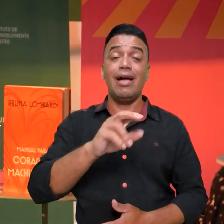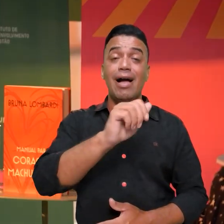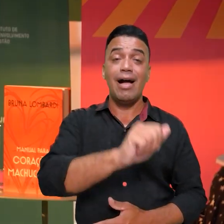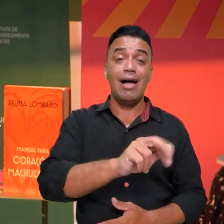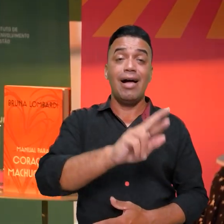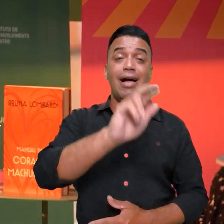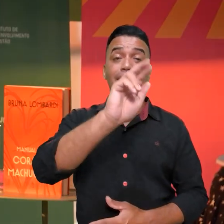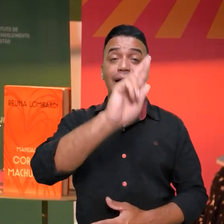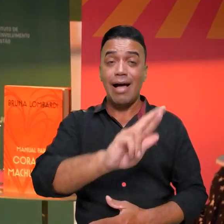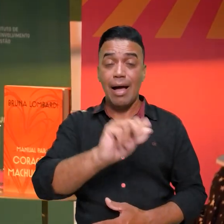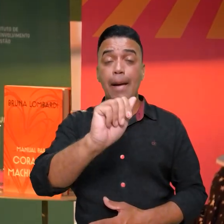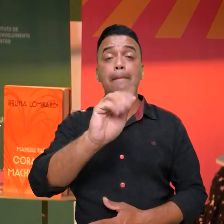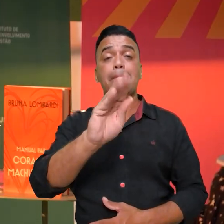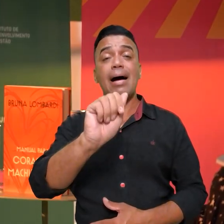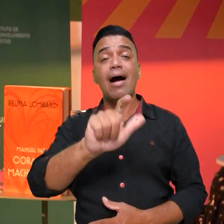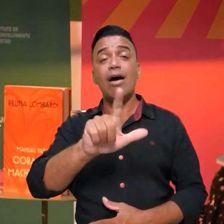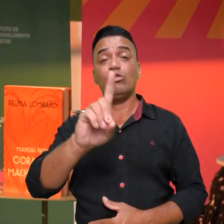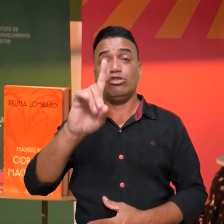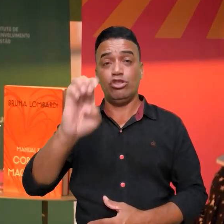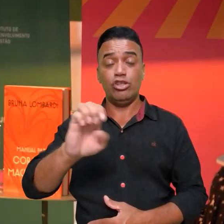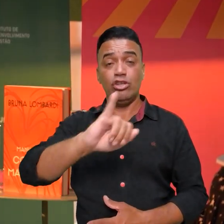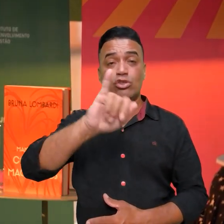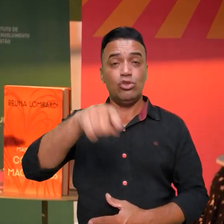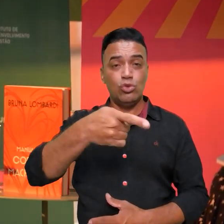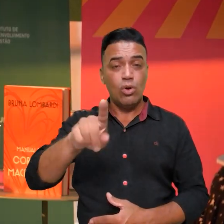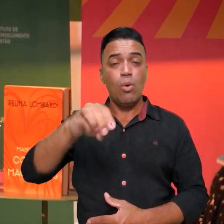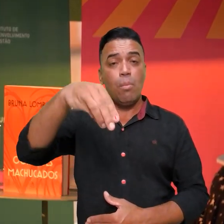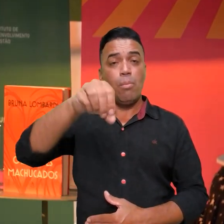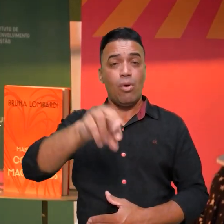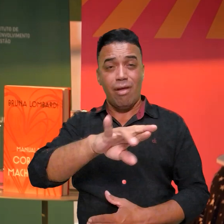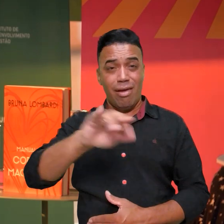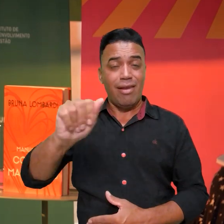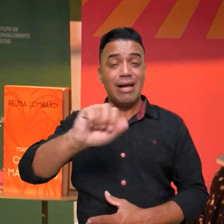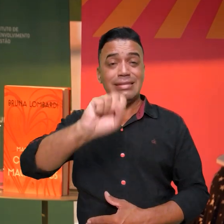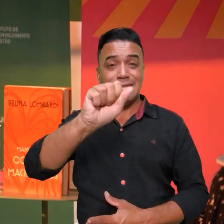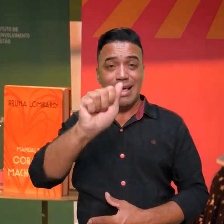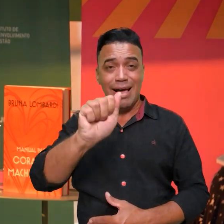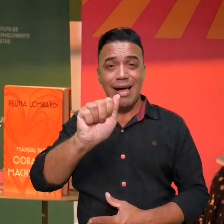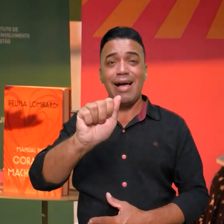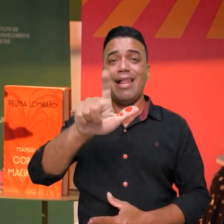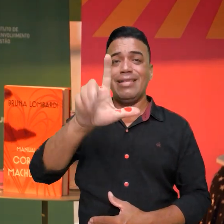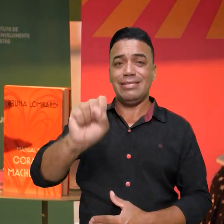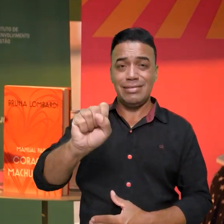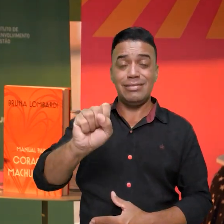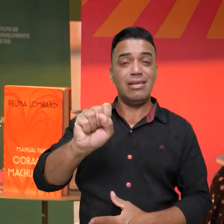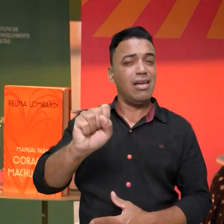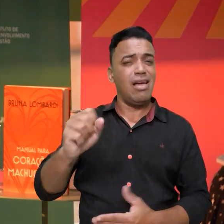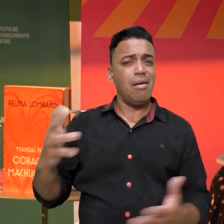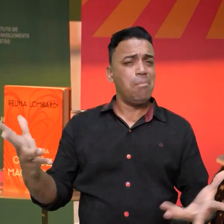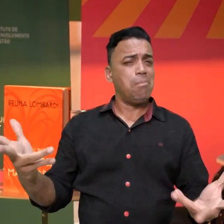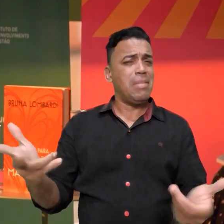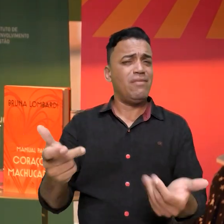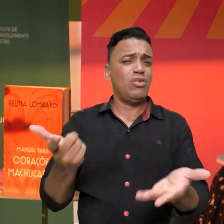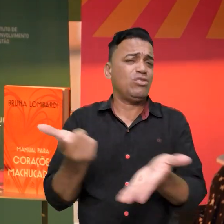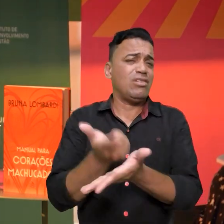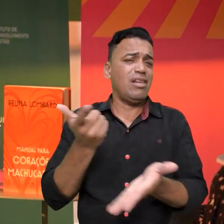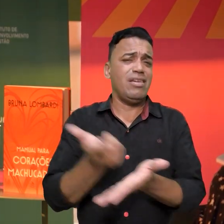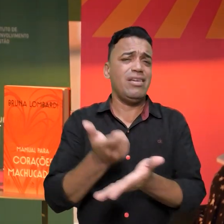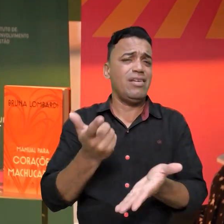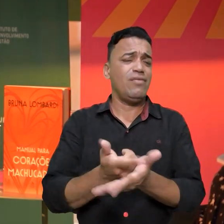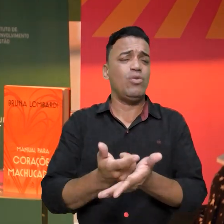Moreira Salles, sobre a Amazônia. É um livro brilhante e que é um documento de